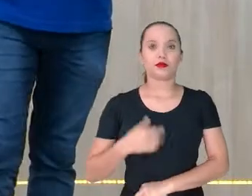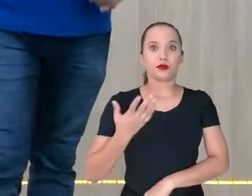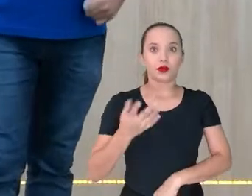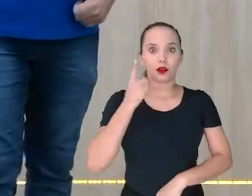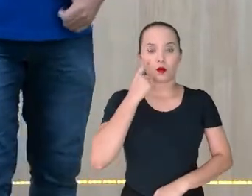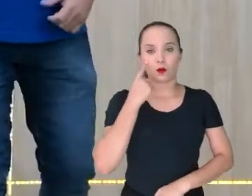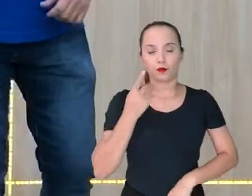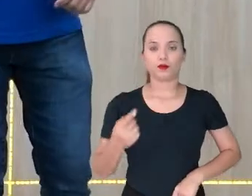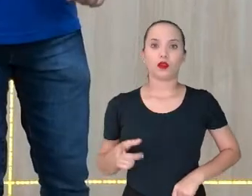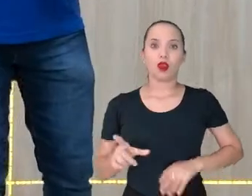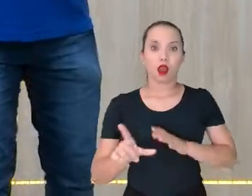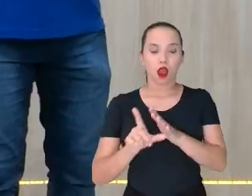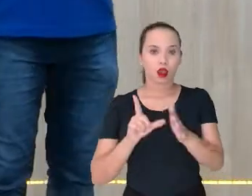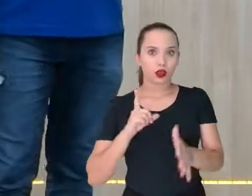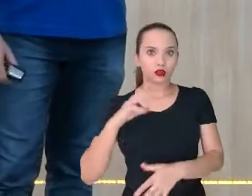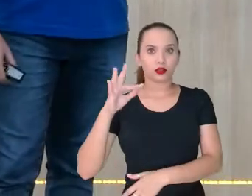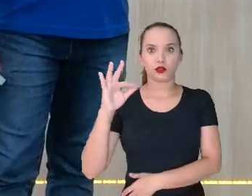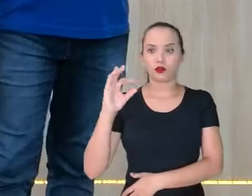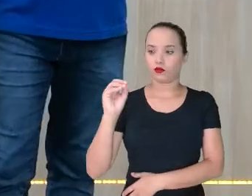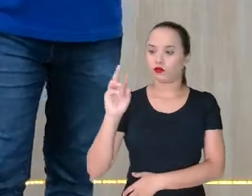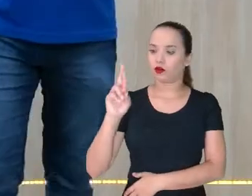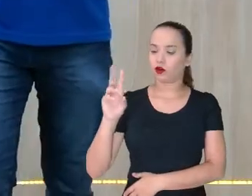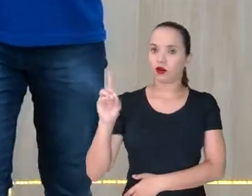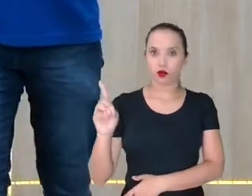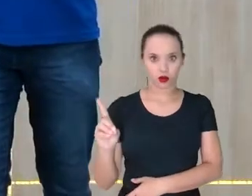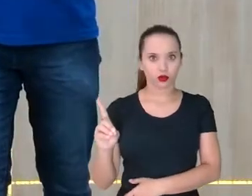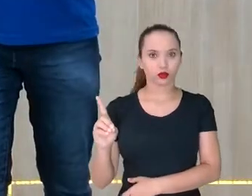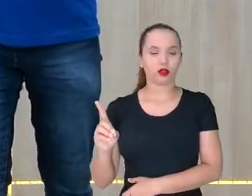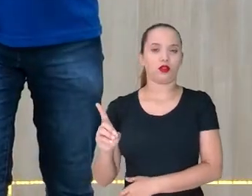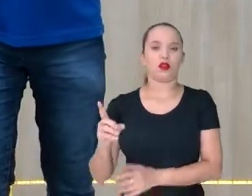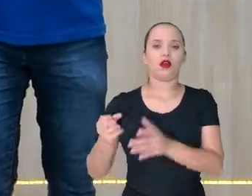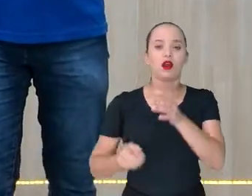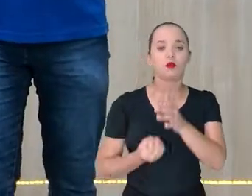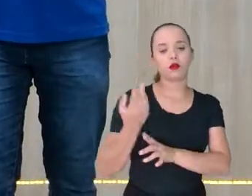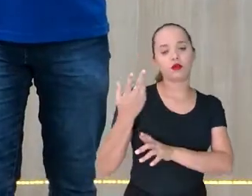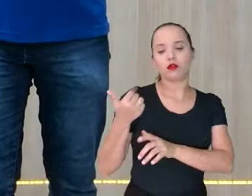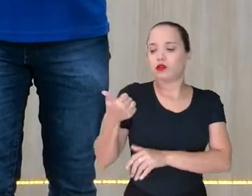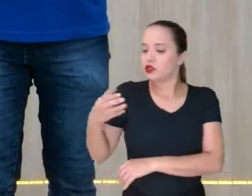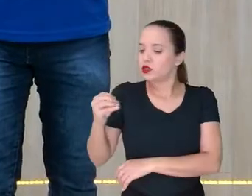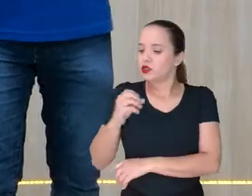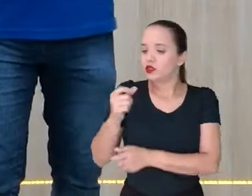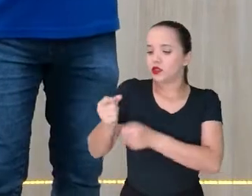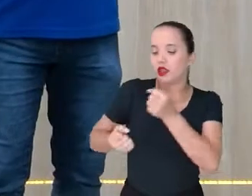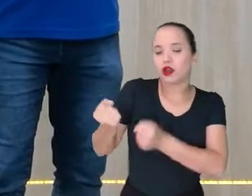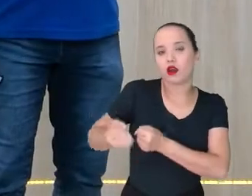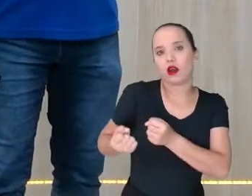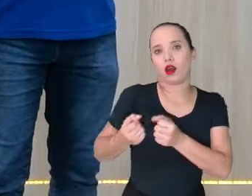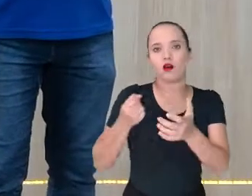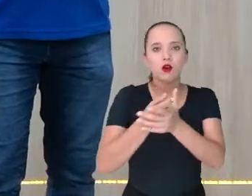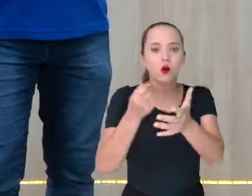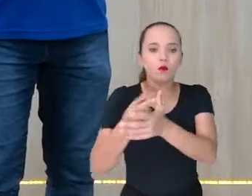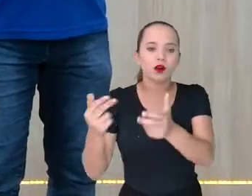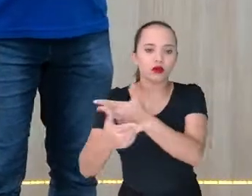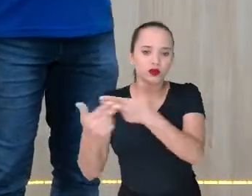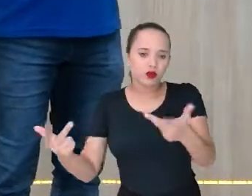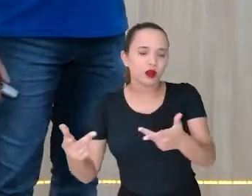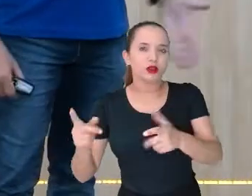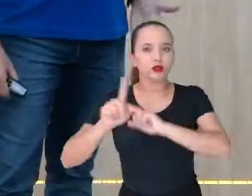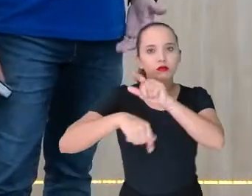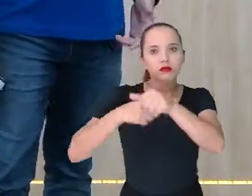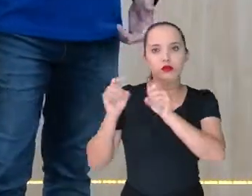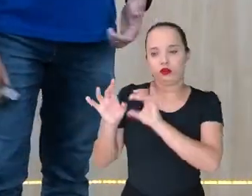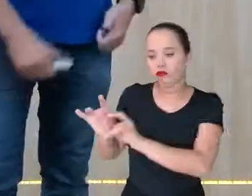veja, antigamente Ford, do sistema Fordismo, produzia 100 carros, comprava todo esse produto, ficava lá armazenado e ia